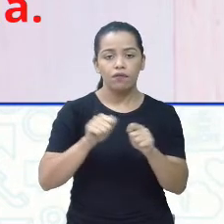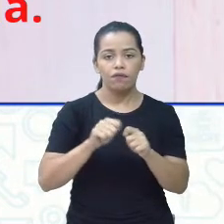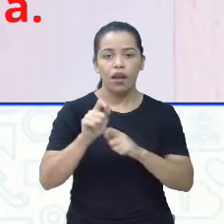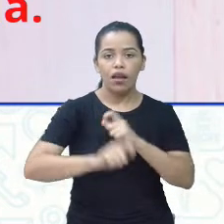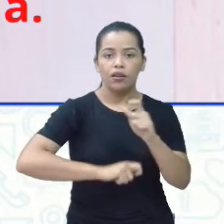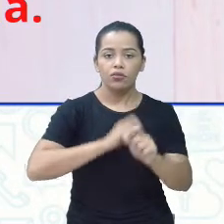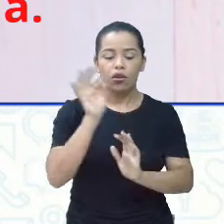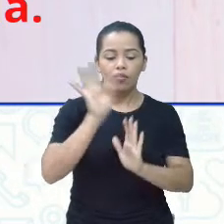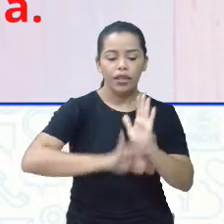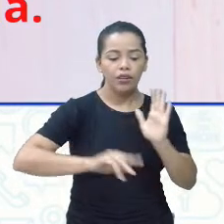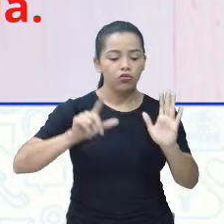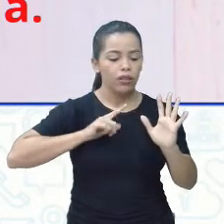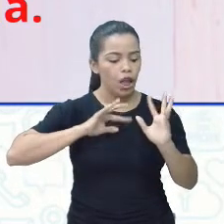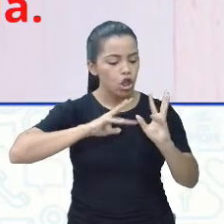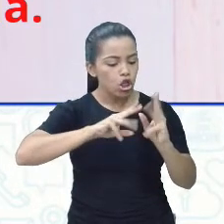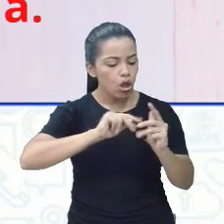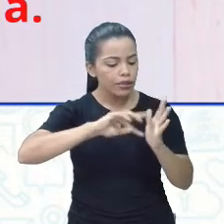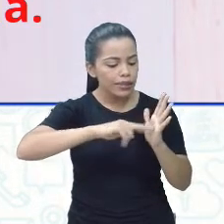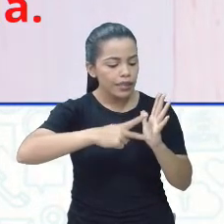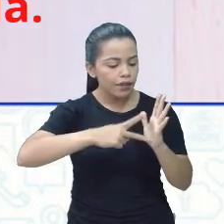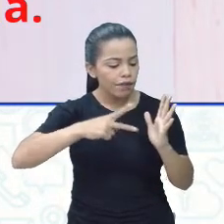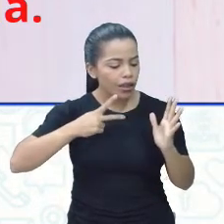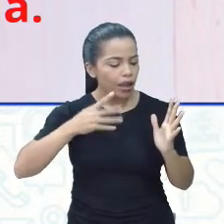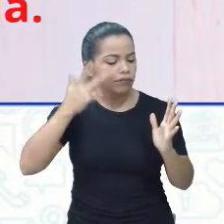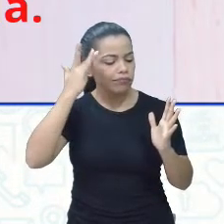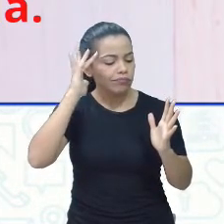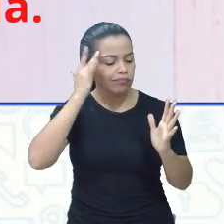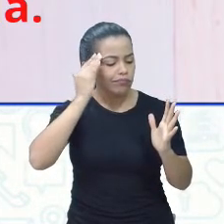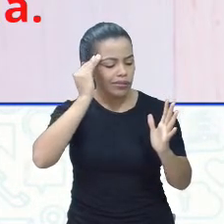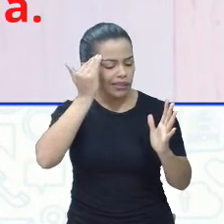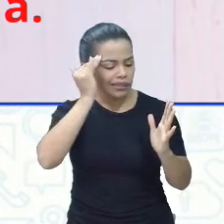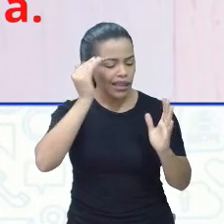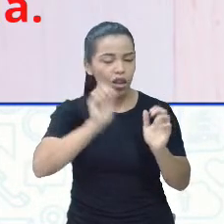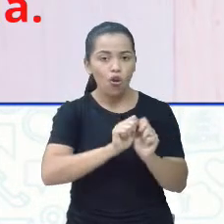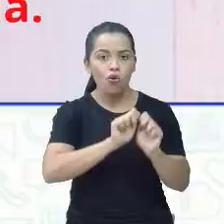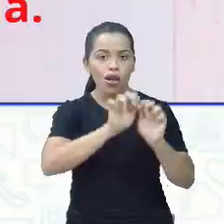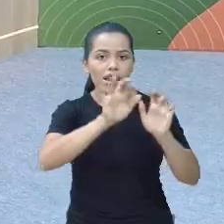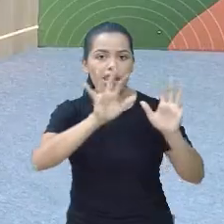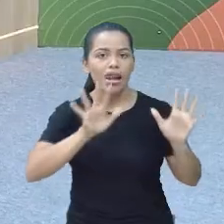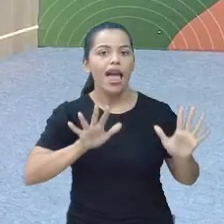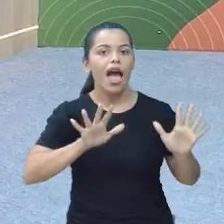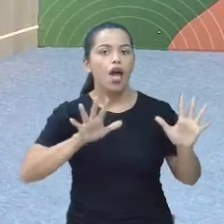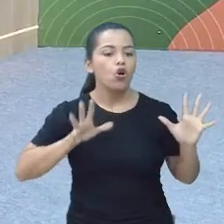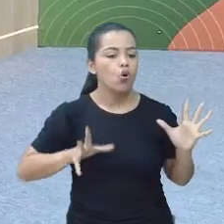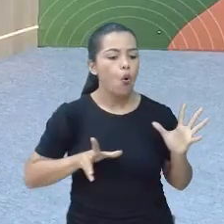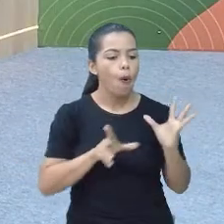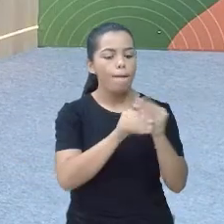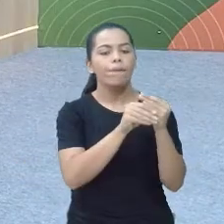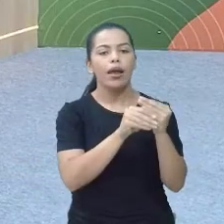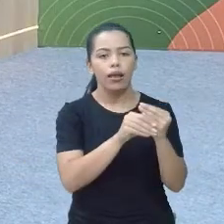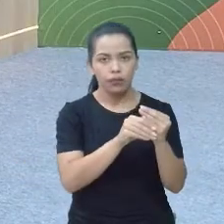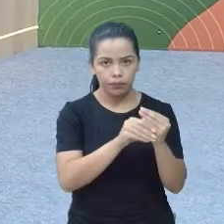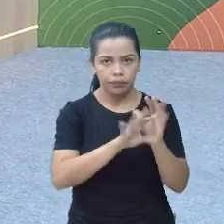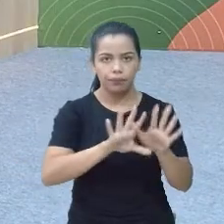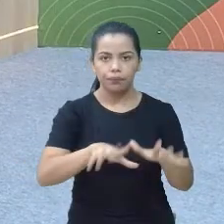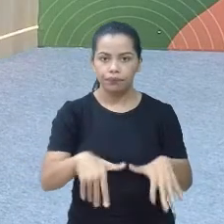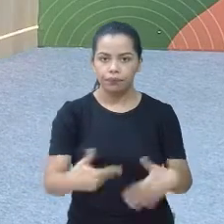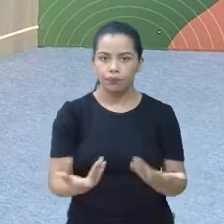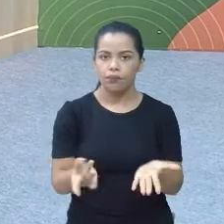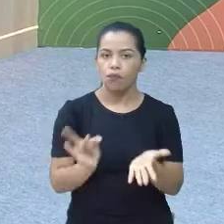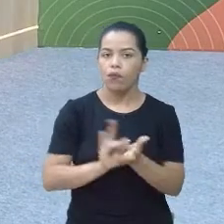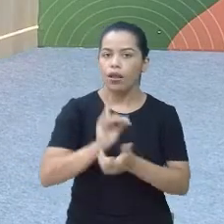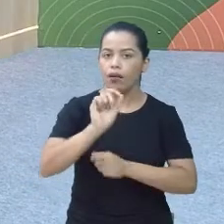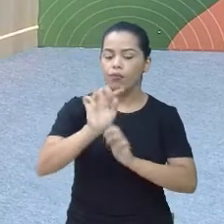sentido completo, tornando-se claro e compreensível. É isso que a gente chama de coerência textual, que na verdade é uma organização